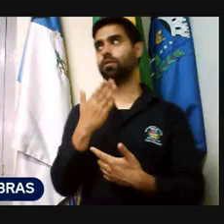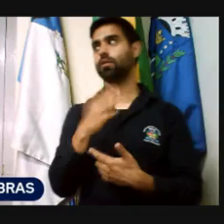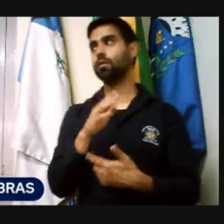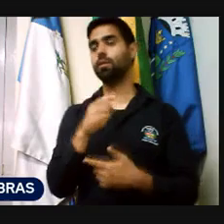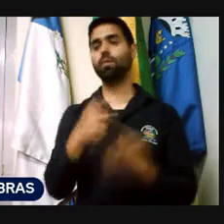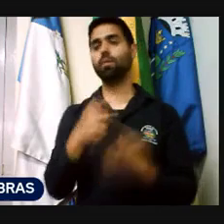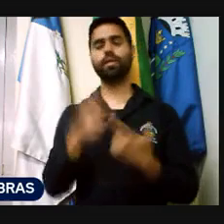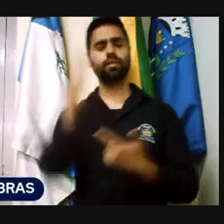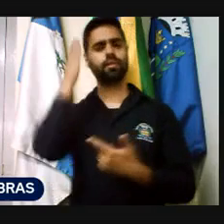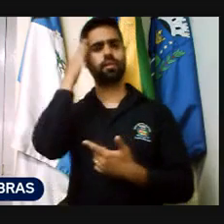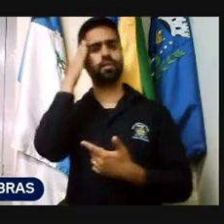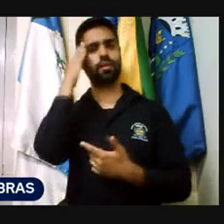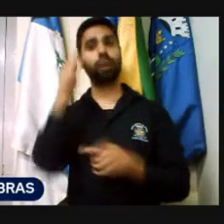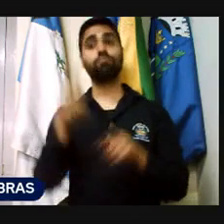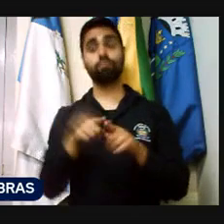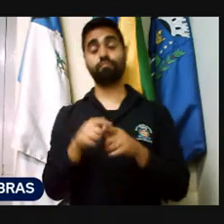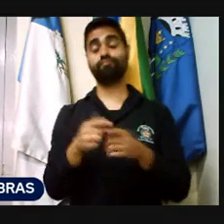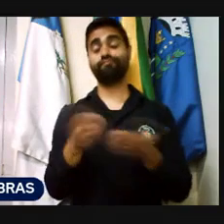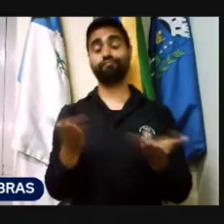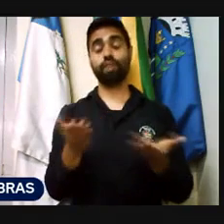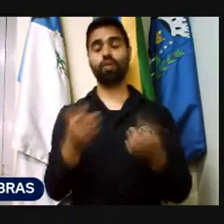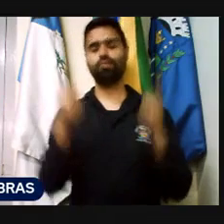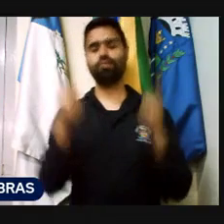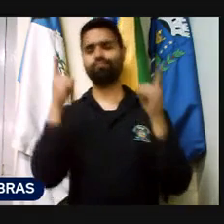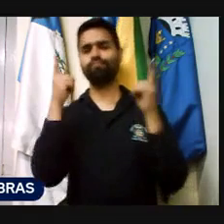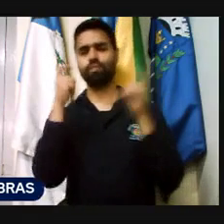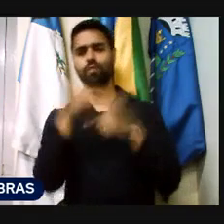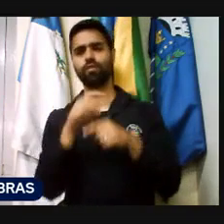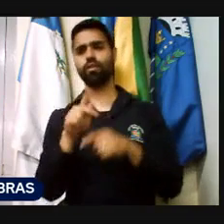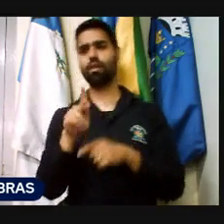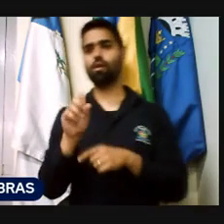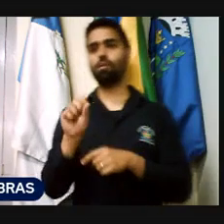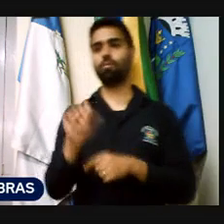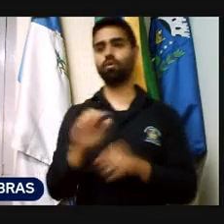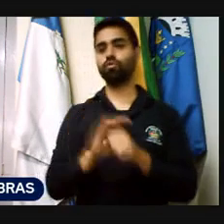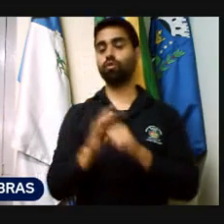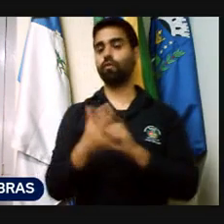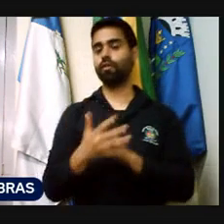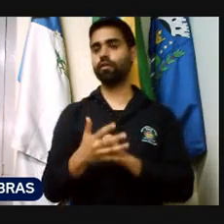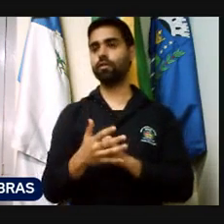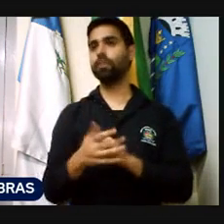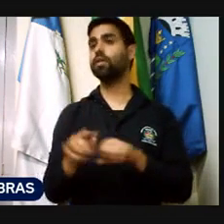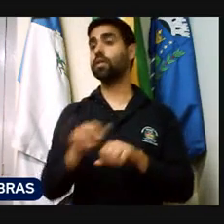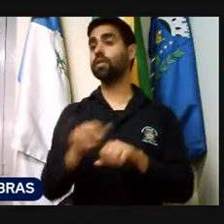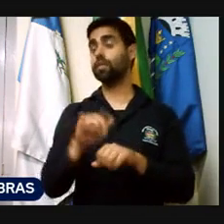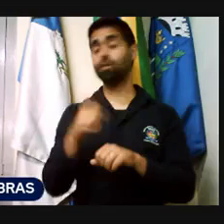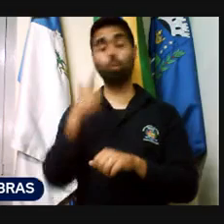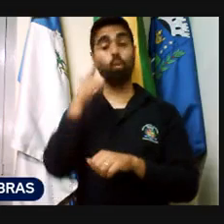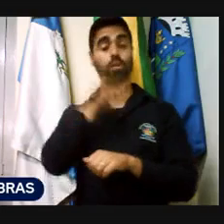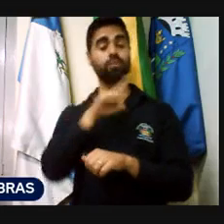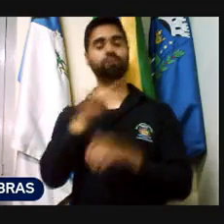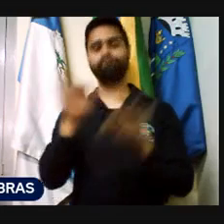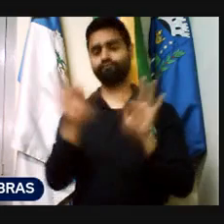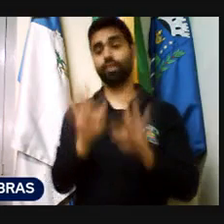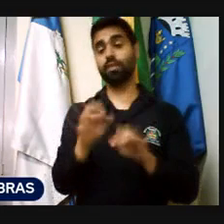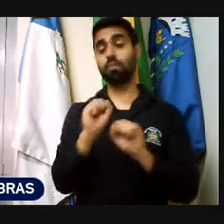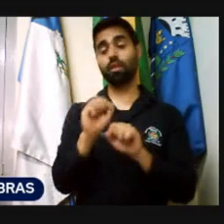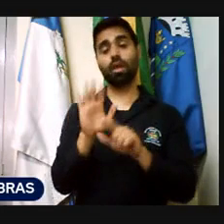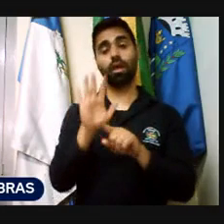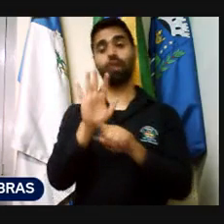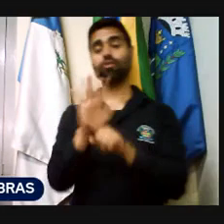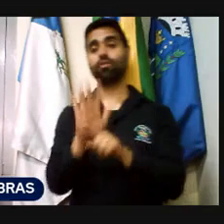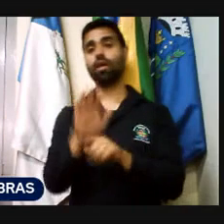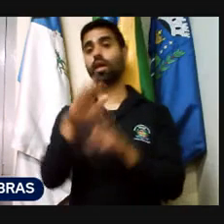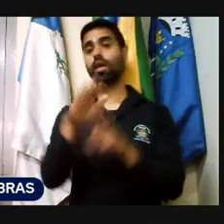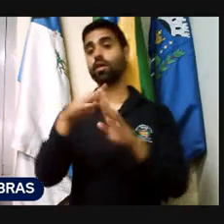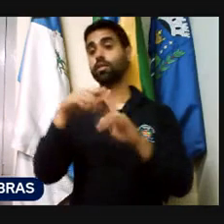sabe também o momento que a gente passa pós-Covid, e a gente ficará muito feliz se a gente puder contemplar essas